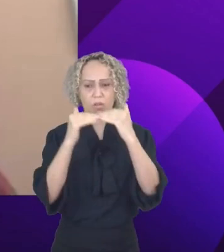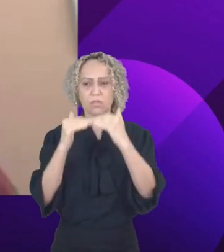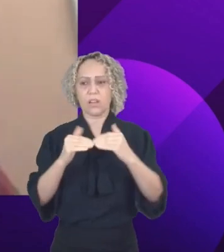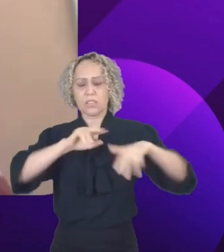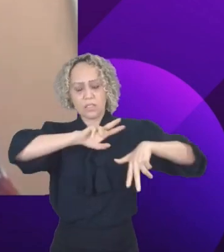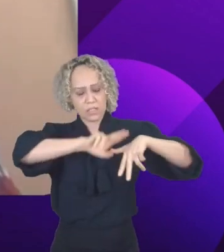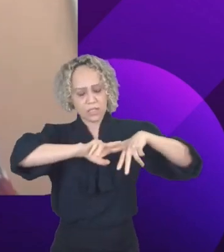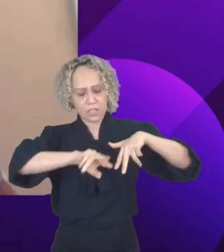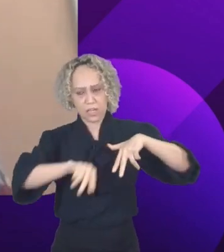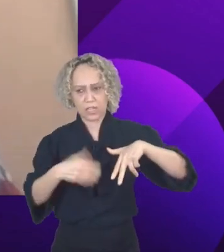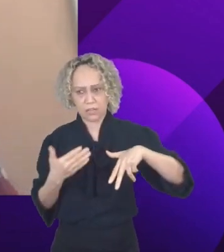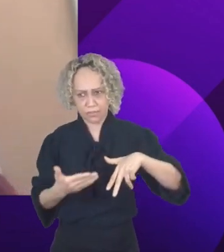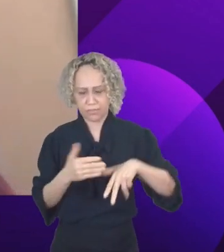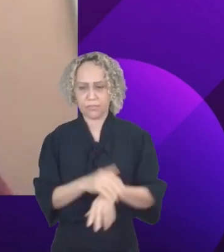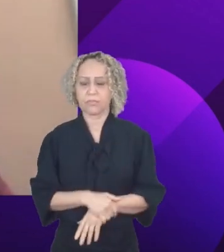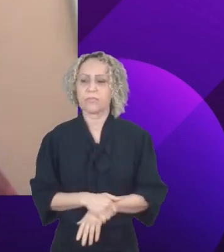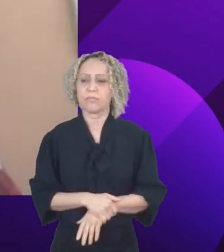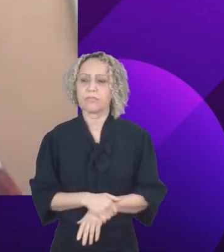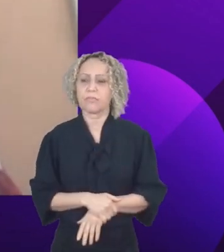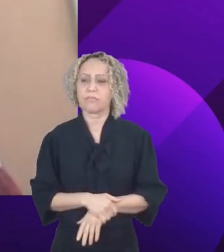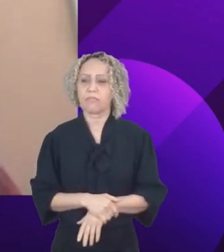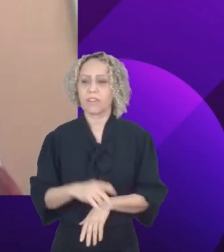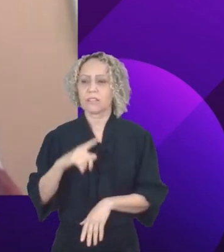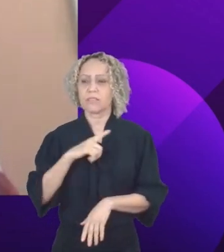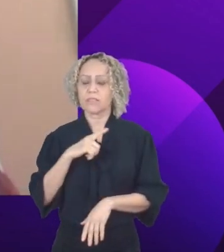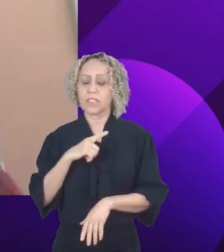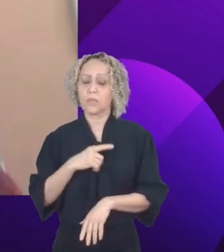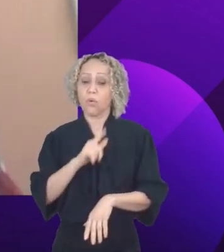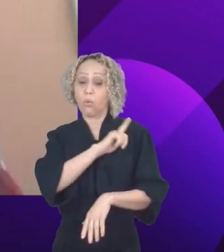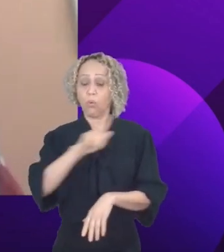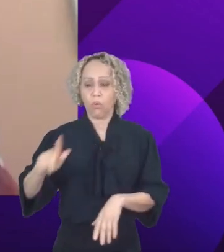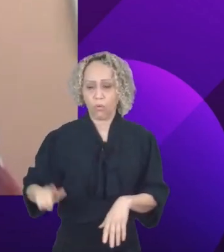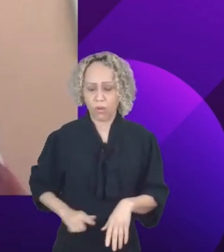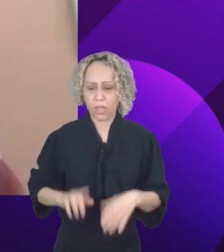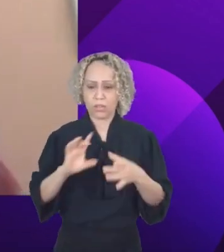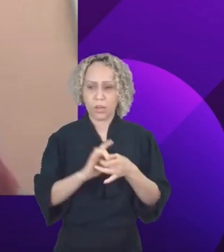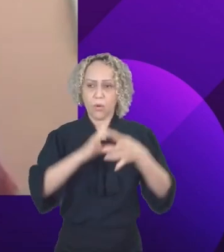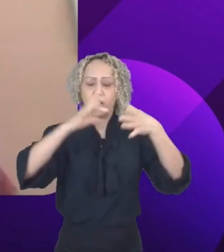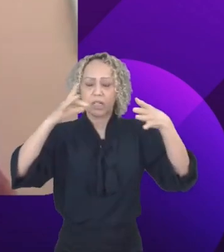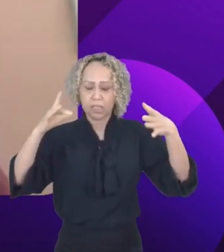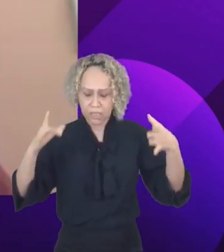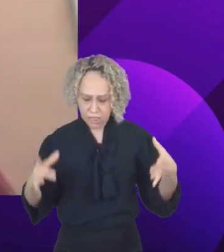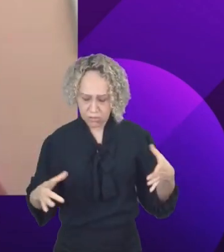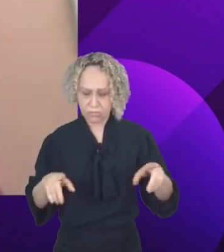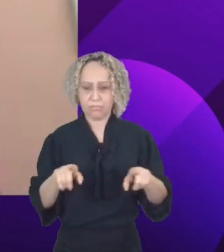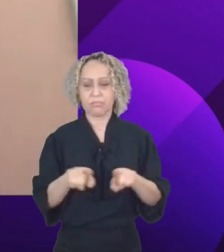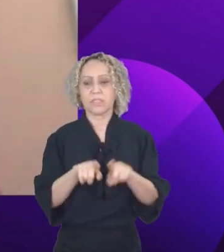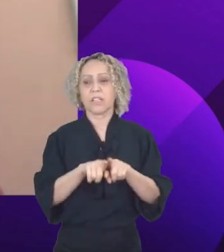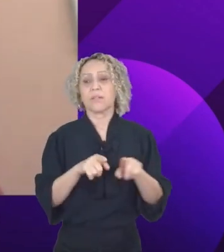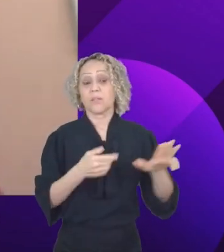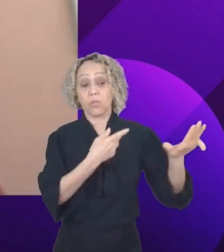gênero. E aí a gente tem hoje um governo democrático, nós temos de volta o Ministério